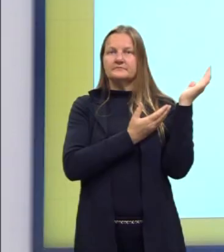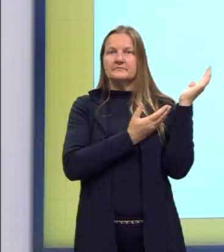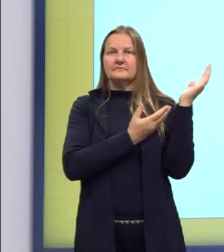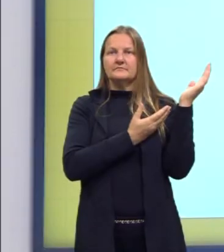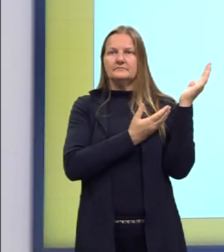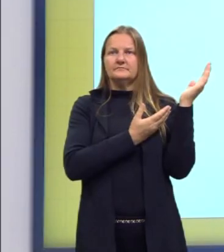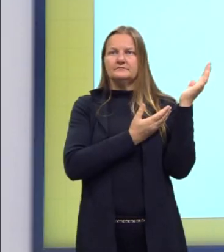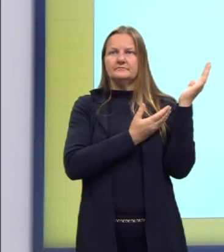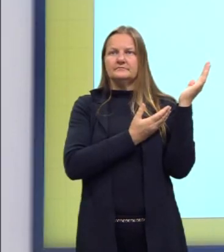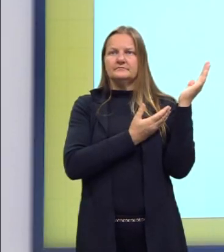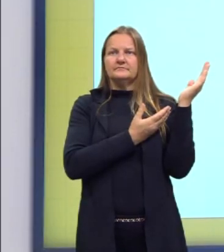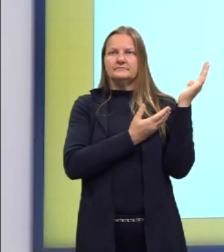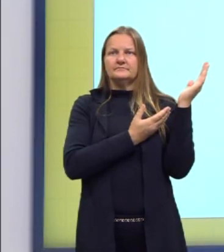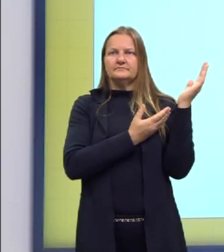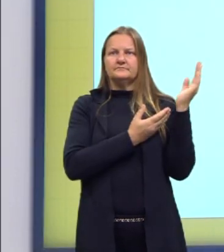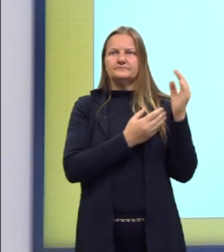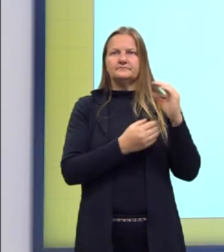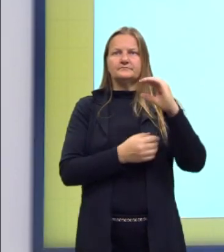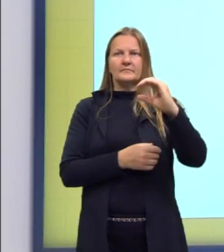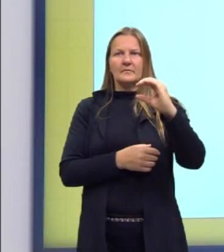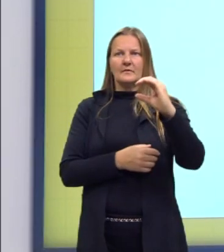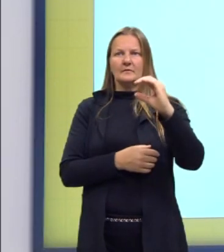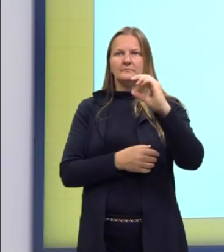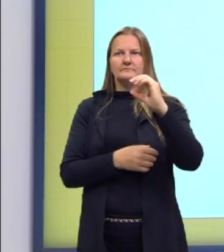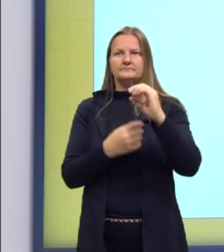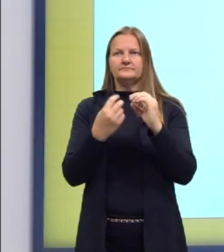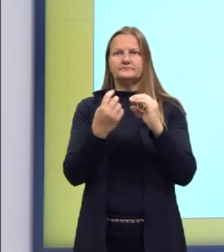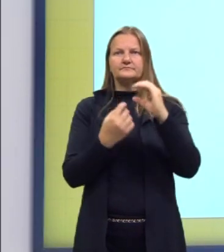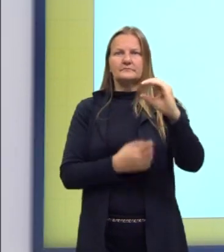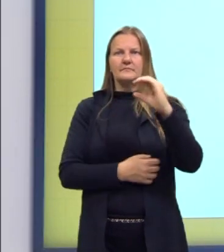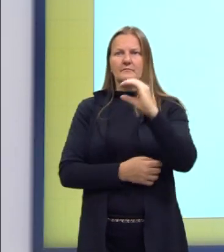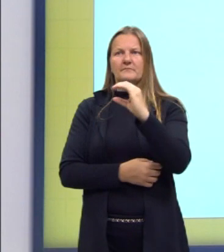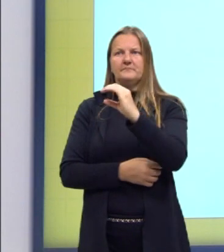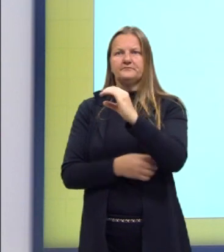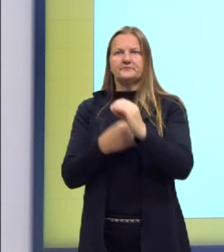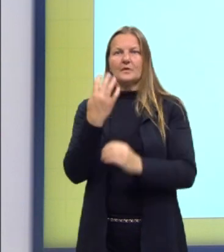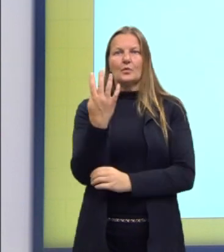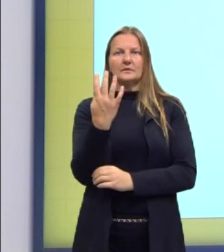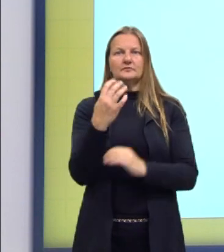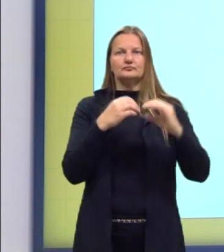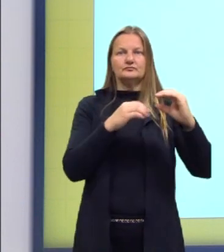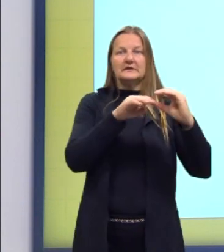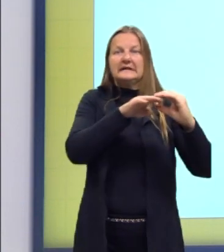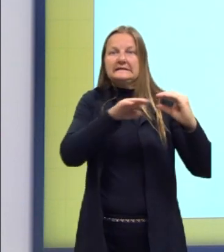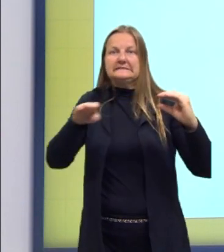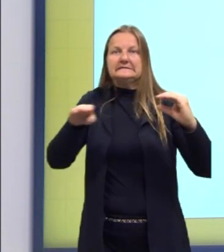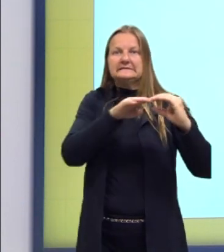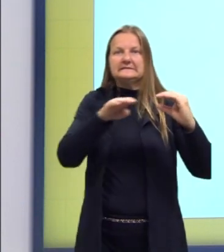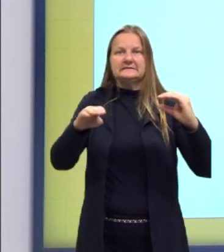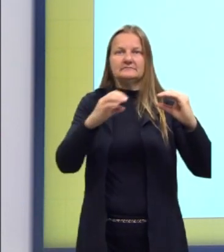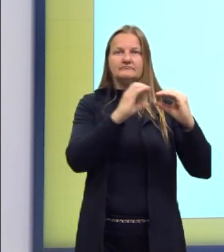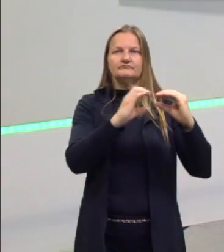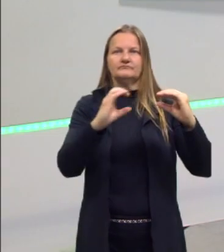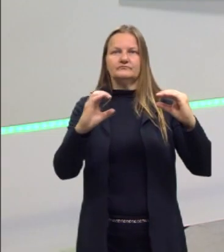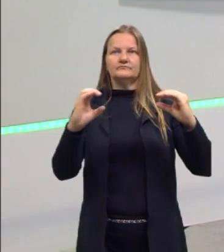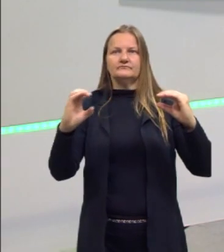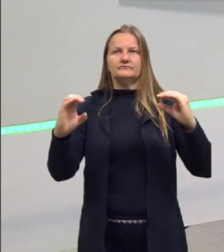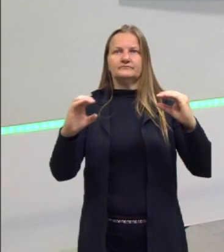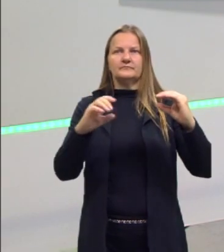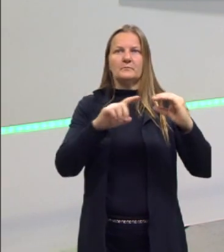pegar esta cadeia que a linha reta eu botei um dois três de quatro carbonos da minha cadeia principal porém